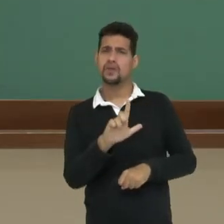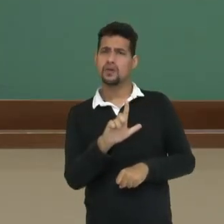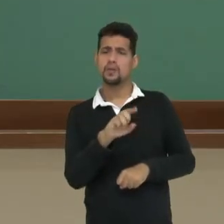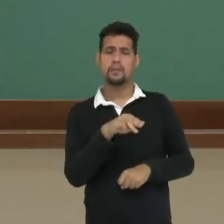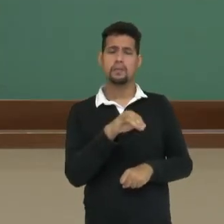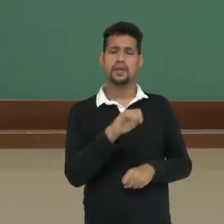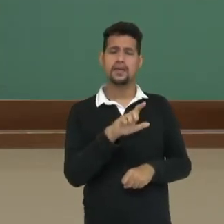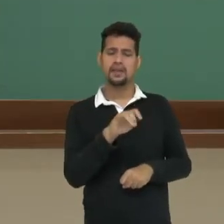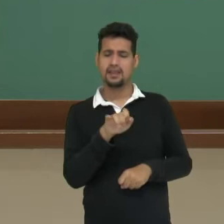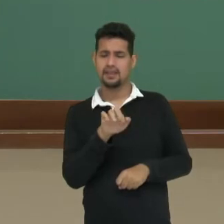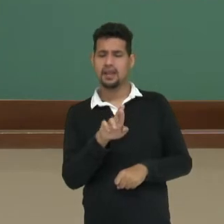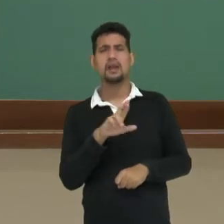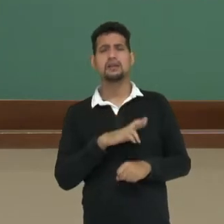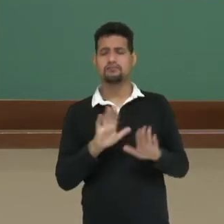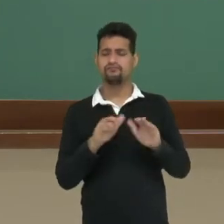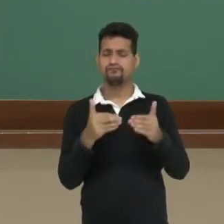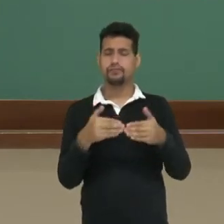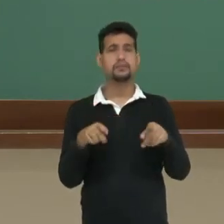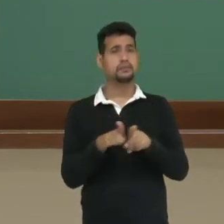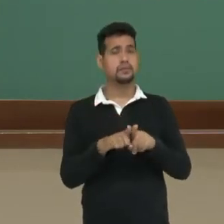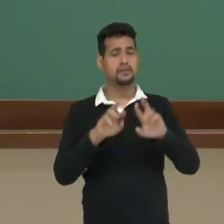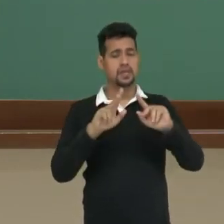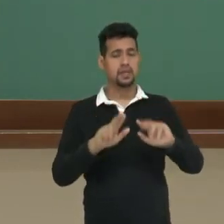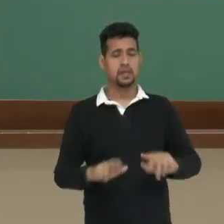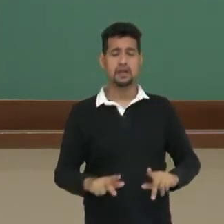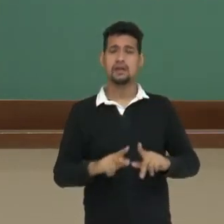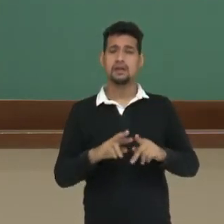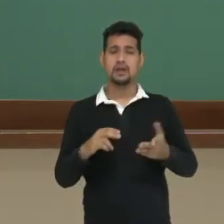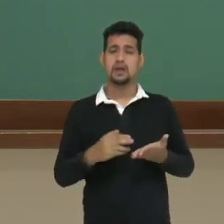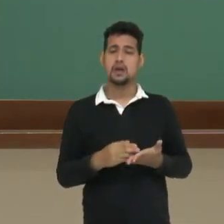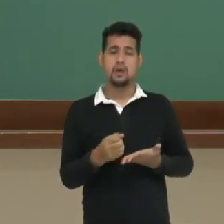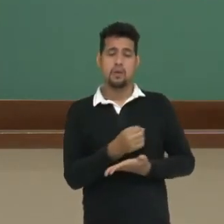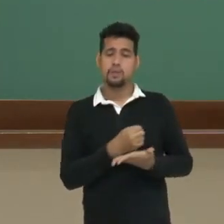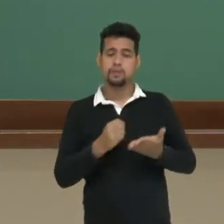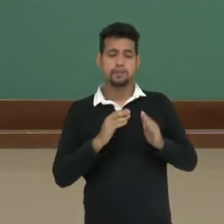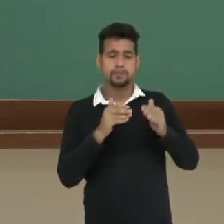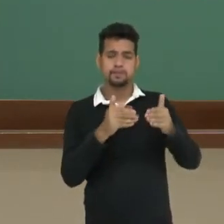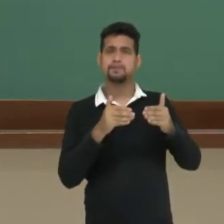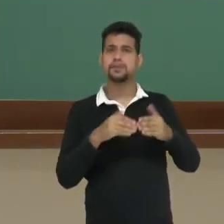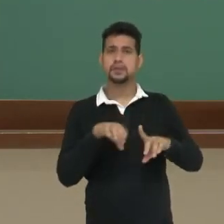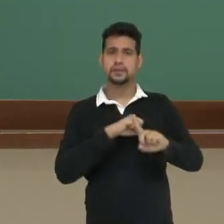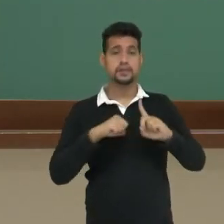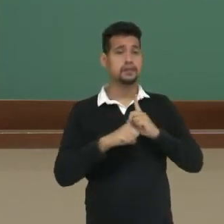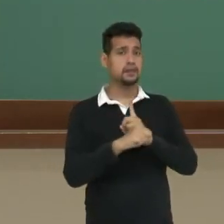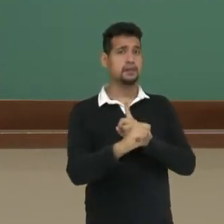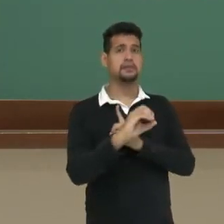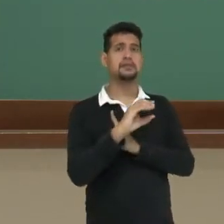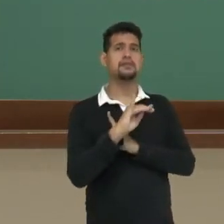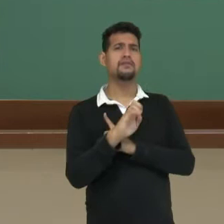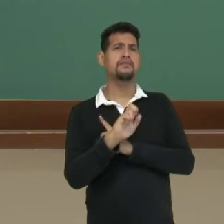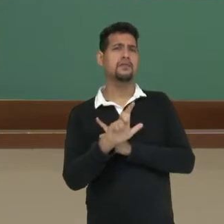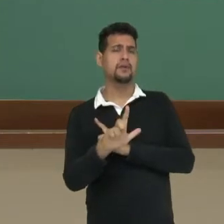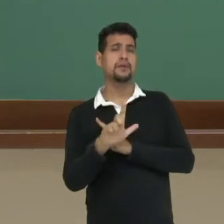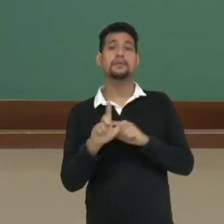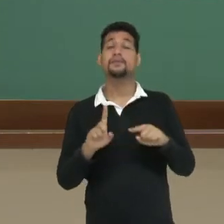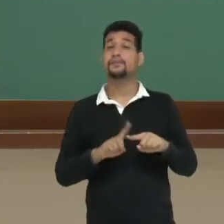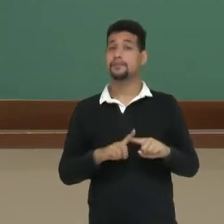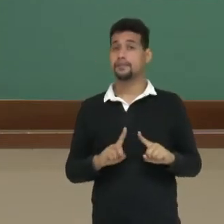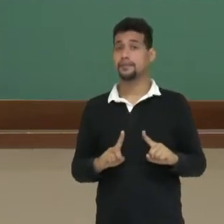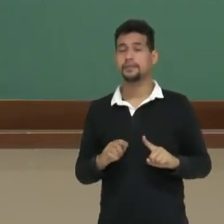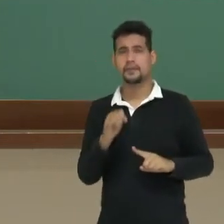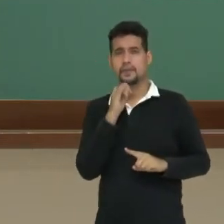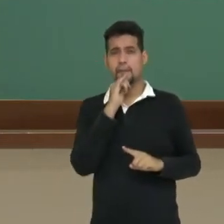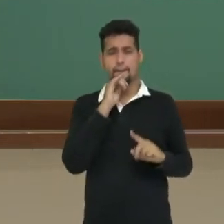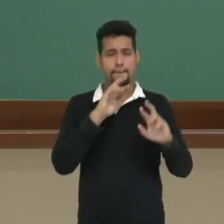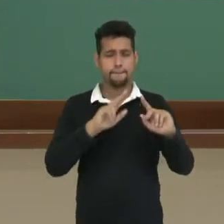participação das Forças Armadas, do Exército, como você também vai ter toda uma base de apoio dentro da sociedade civil para essa ditadura. Os próprios